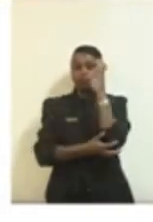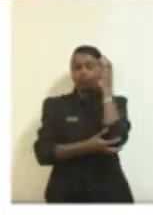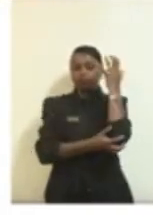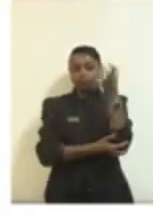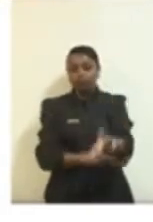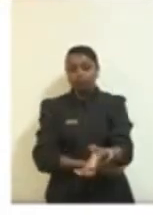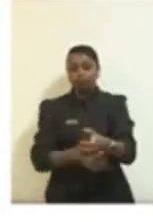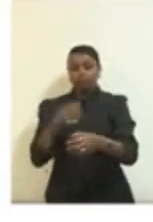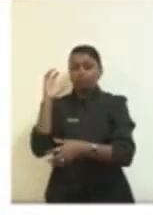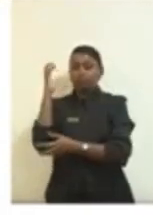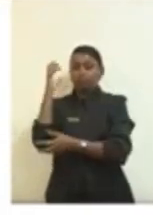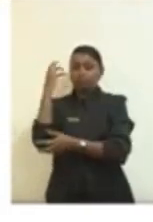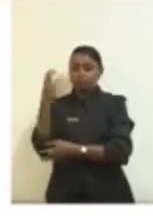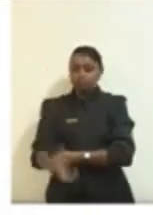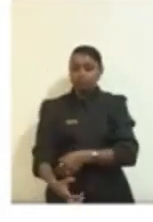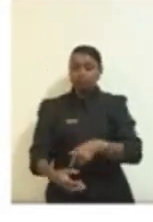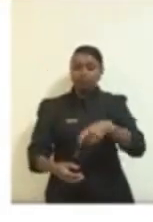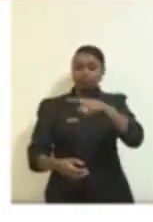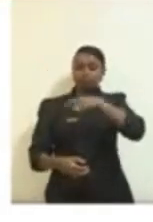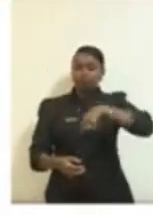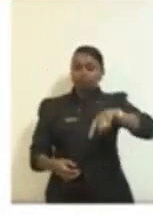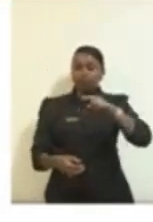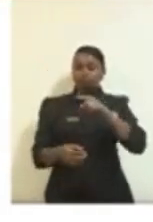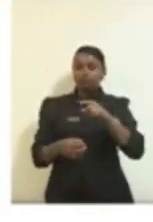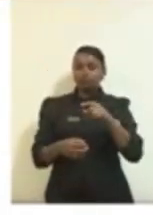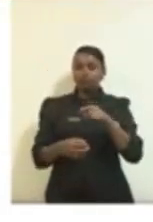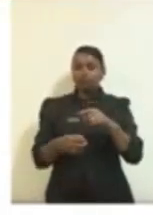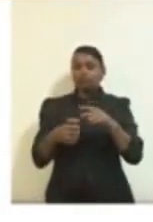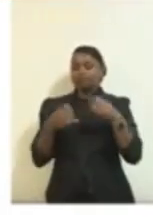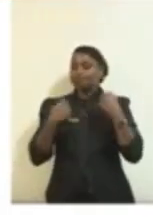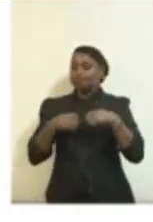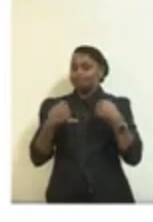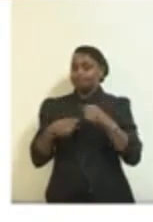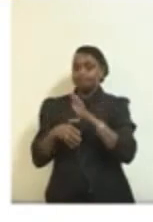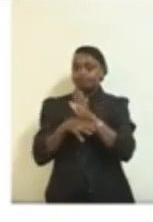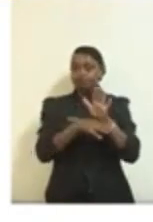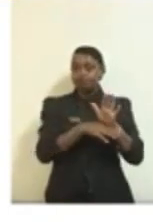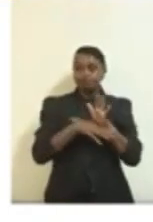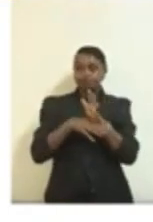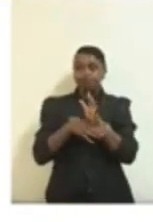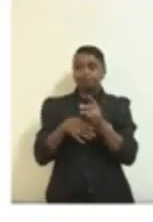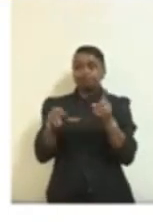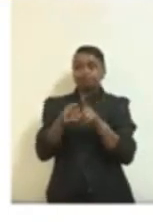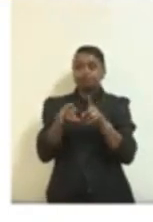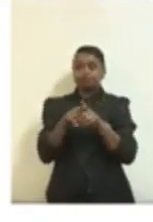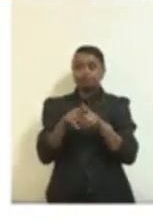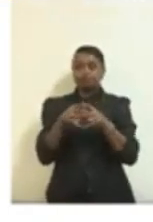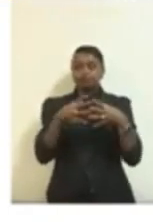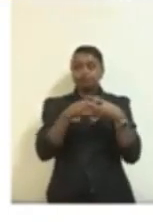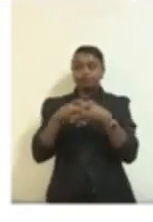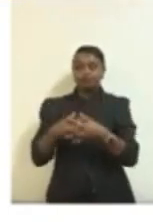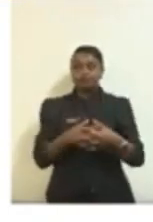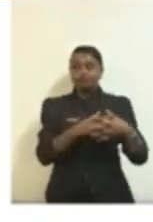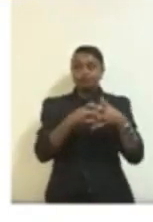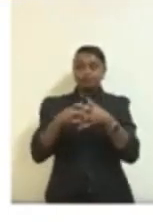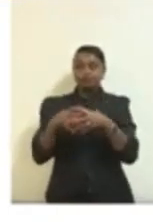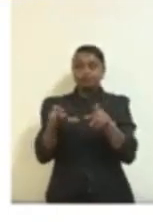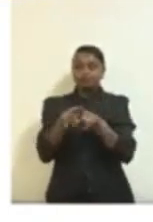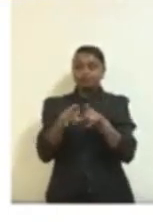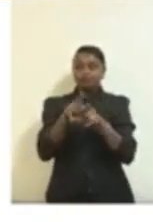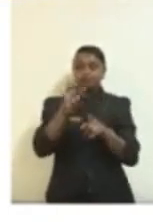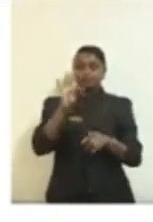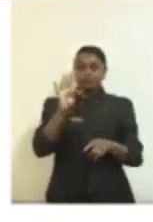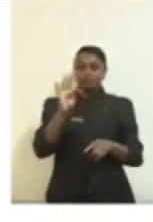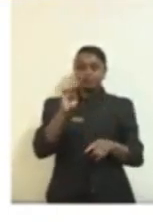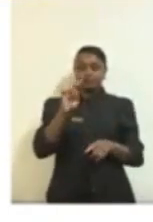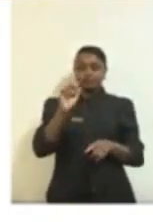recuperar mais, que, na verdade, a gente não sabe fazer neste momento. Então, aí, finalizando, né, trago um avanço, que foi o Rodrigo que trouxe um